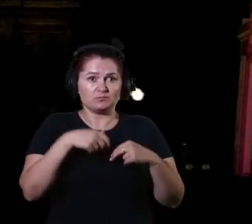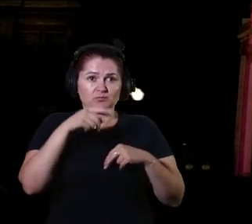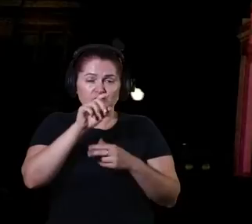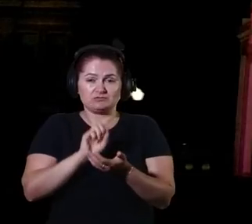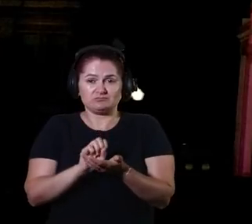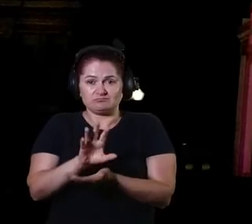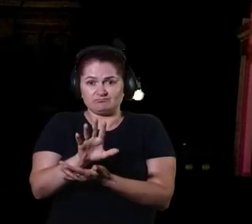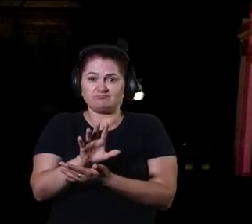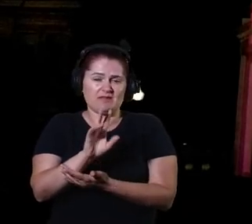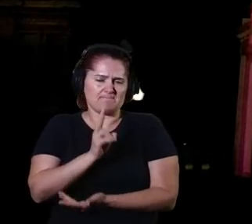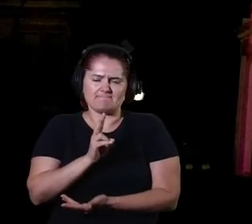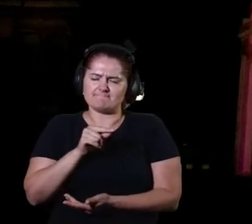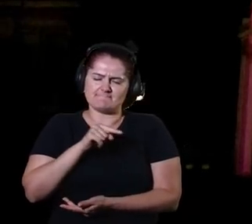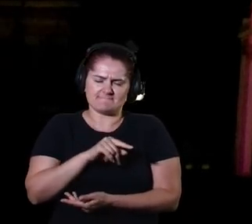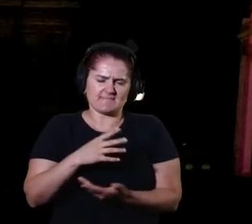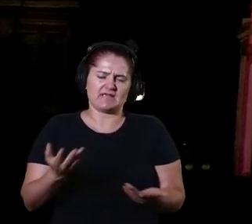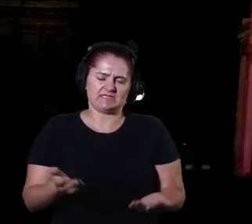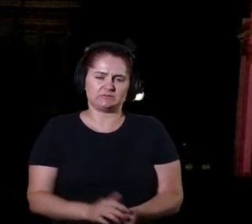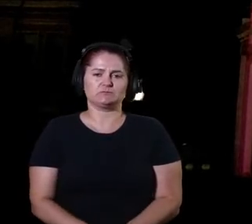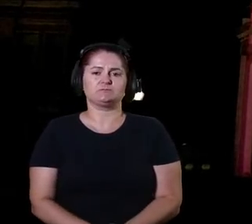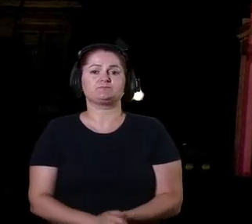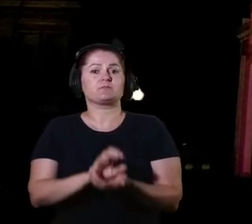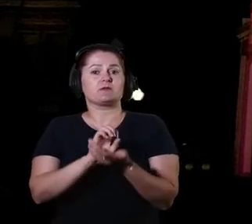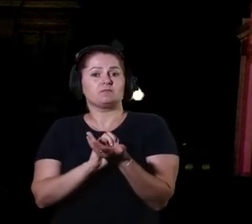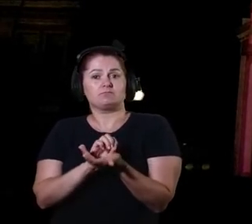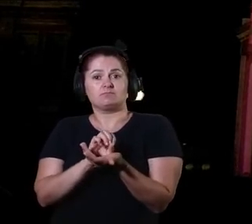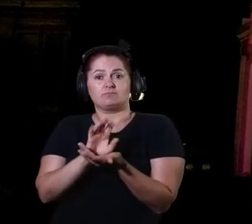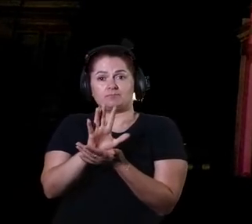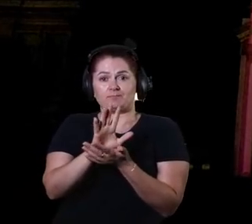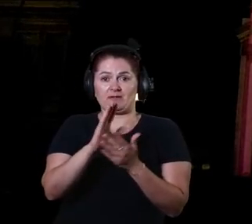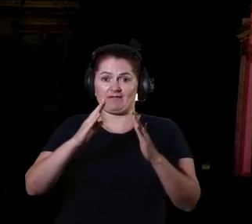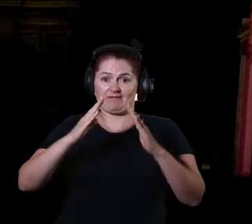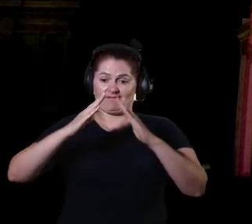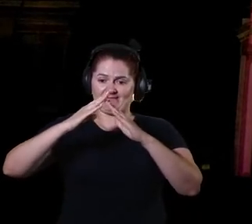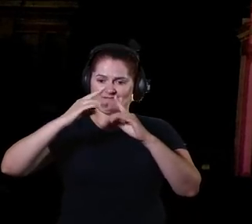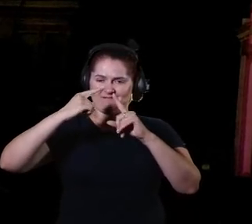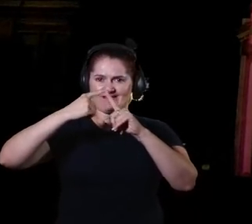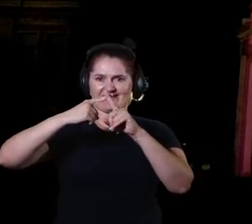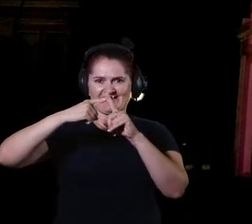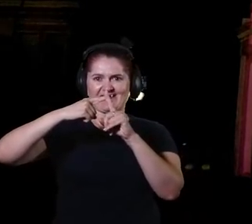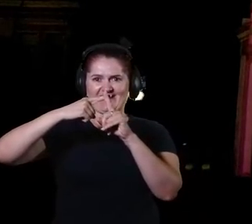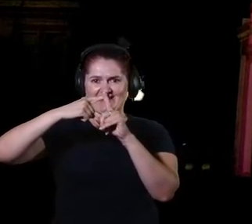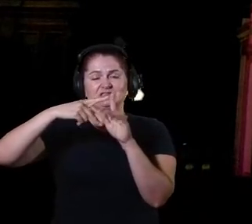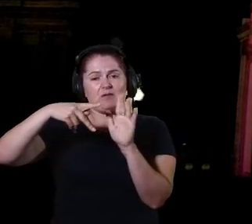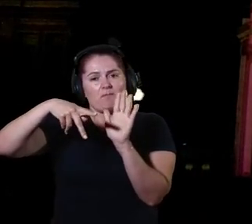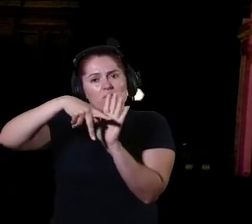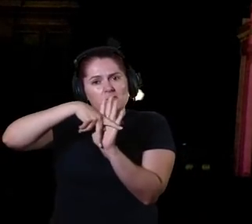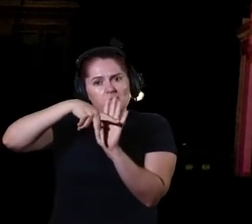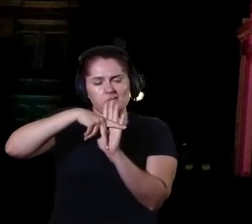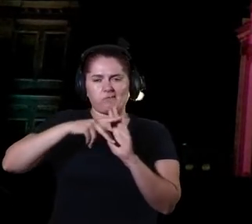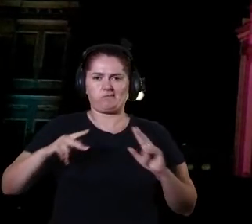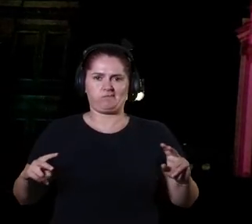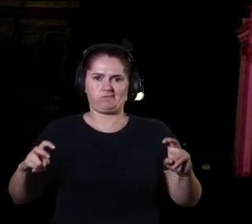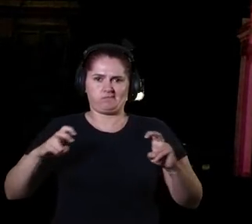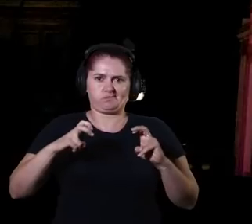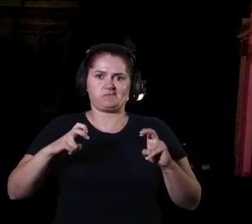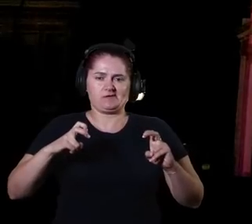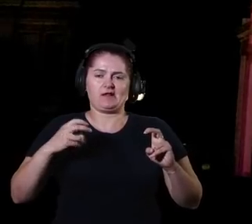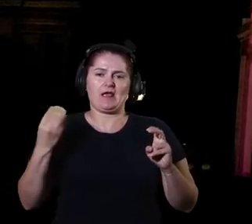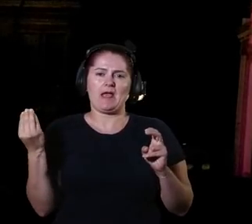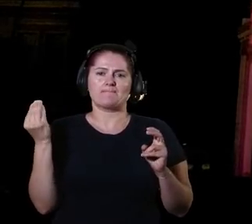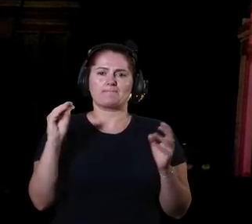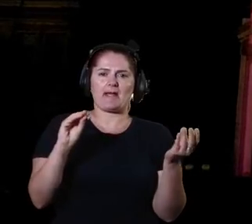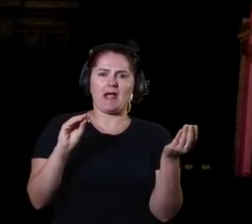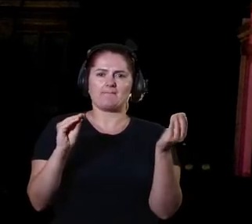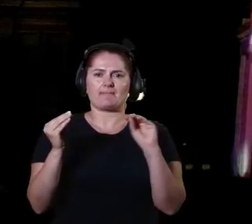quer fazer. Uma projeção mapeada que mistura aí todos esses elementos, né, que o Thales já trazia, e que realmente